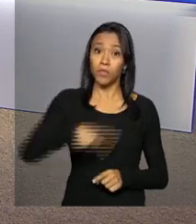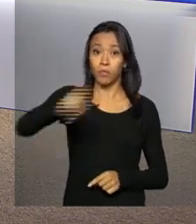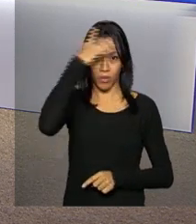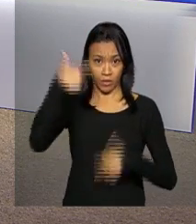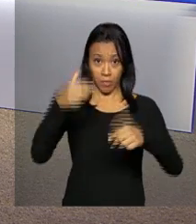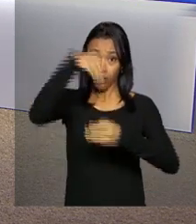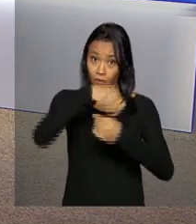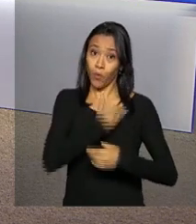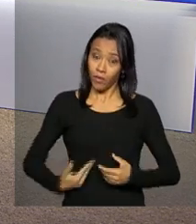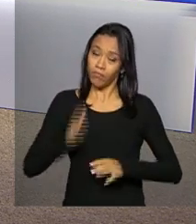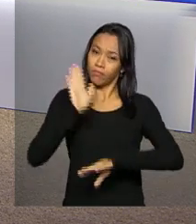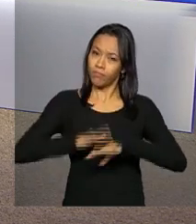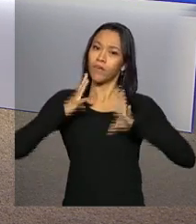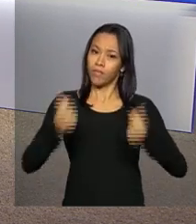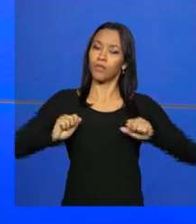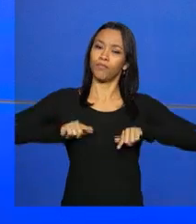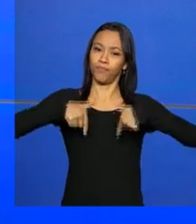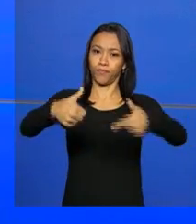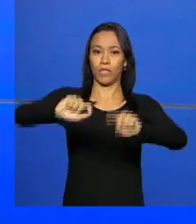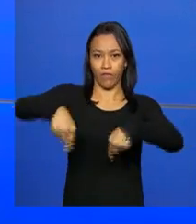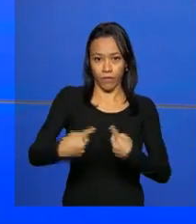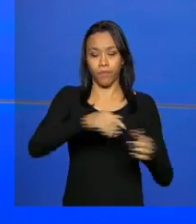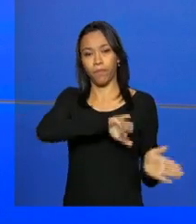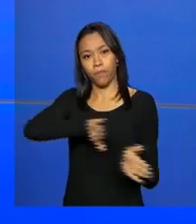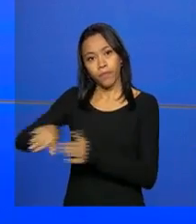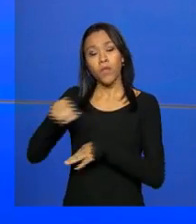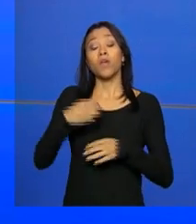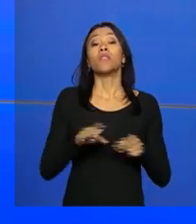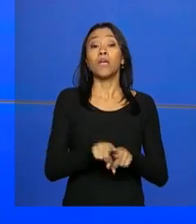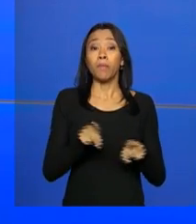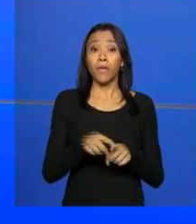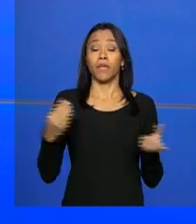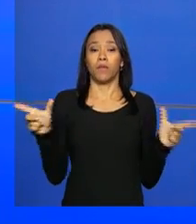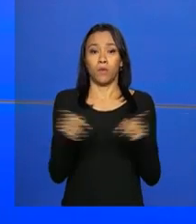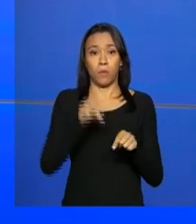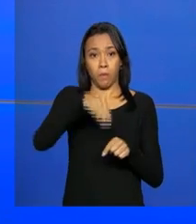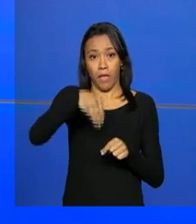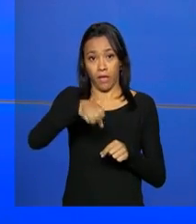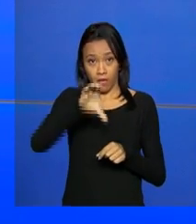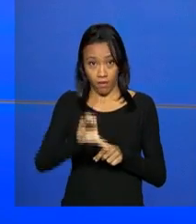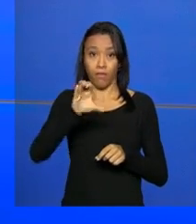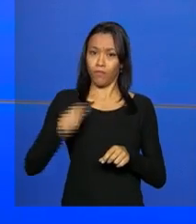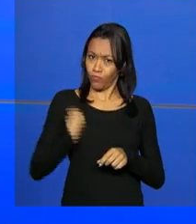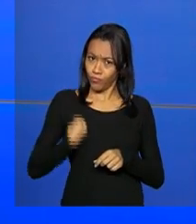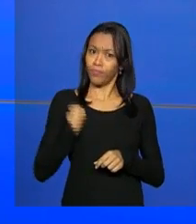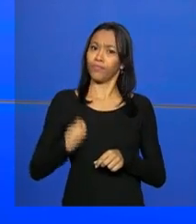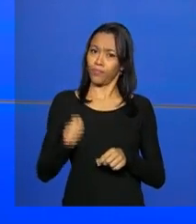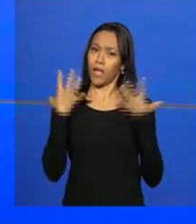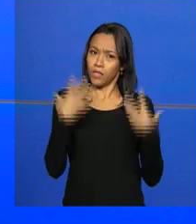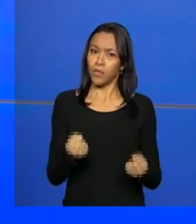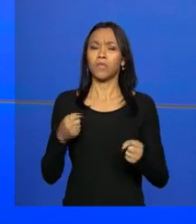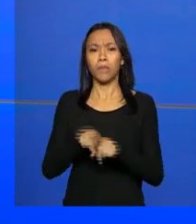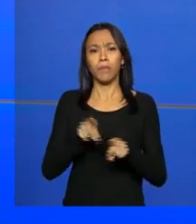públicos fazendo parte do trabalho o ministro da educação também esteve presente na ação de mobilização e combate ao mosquito em